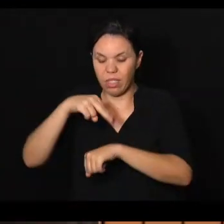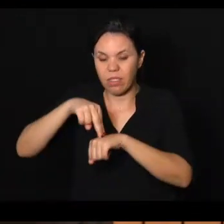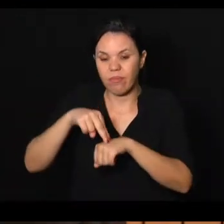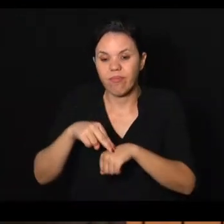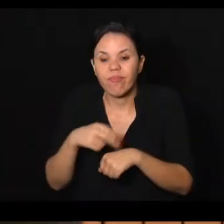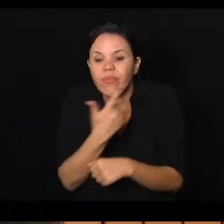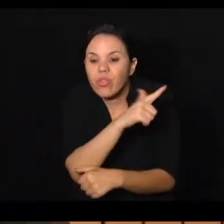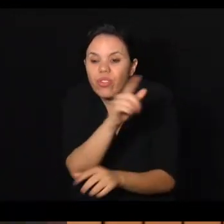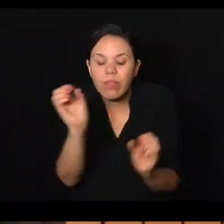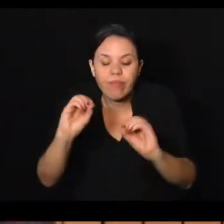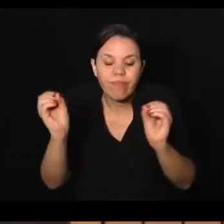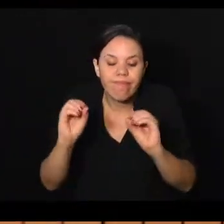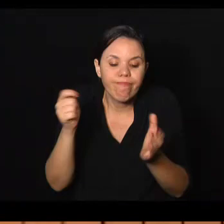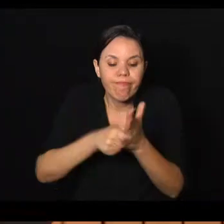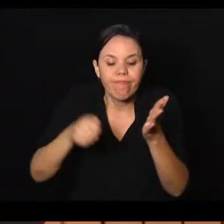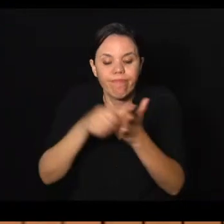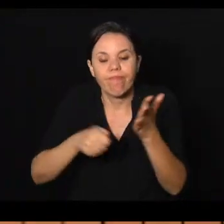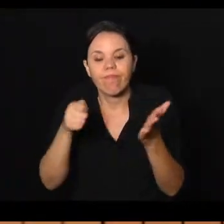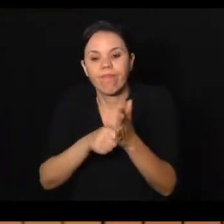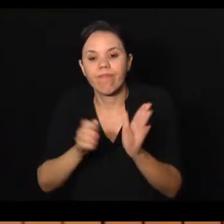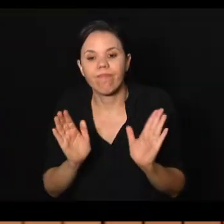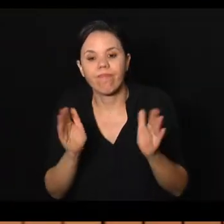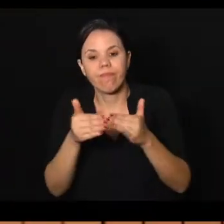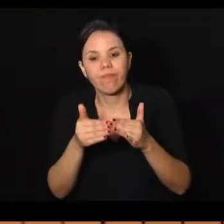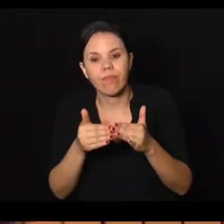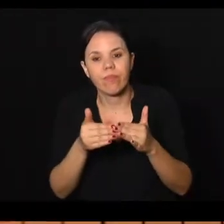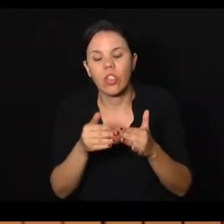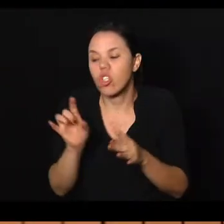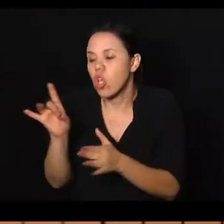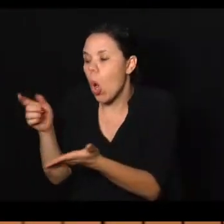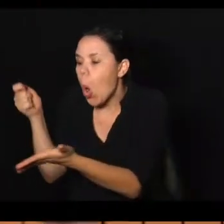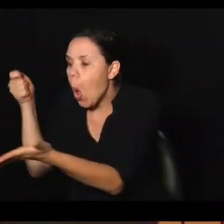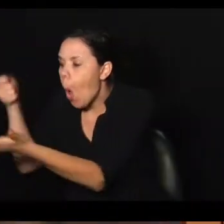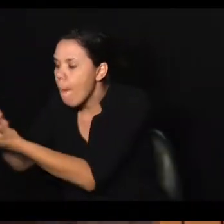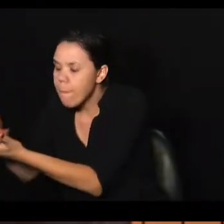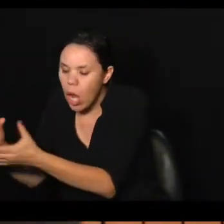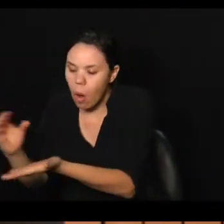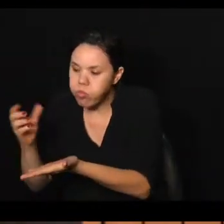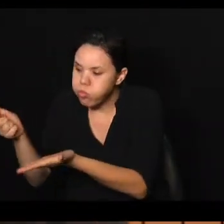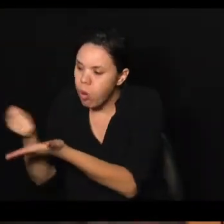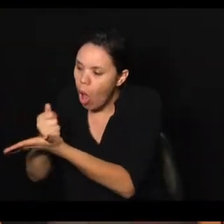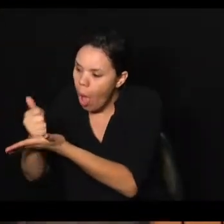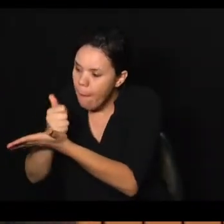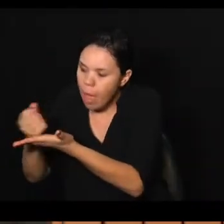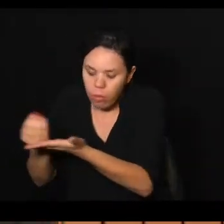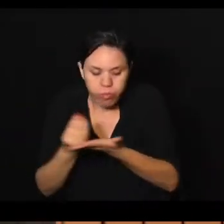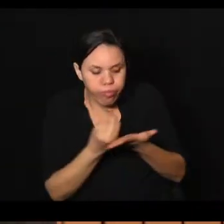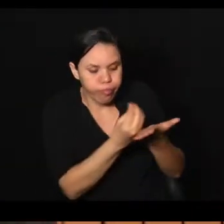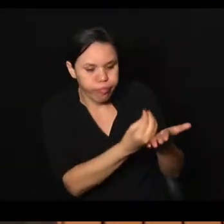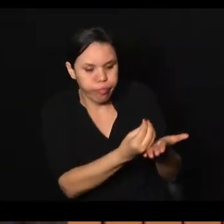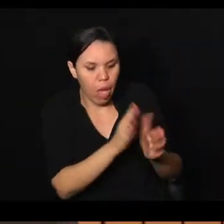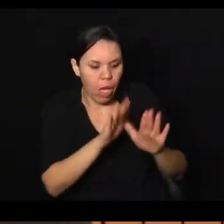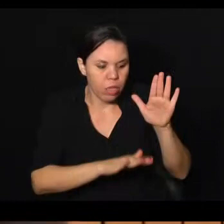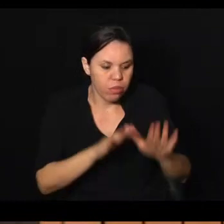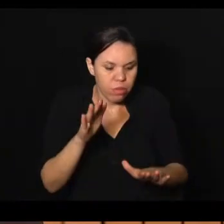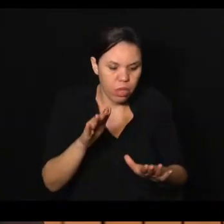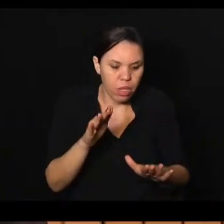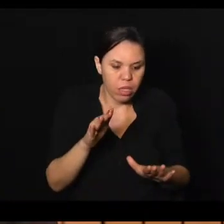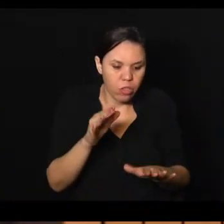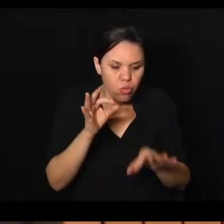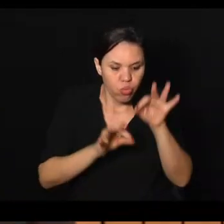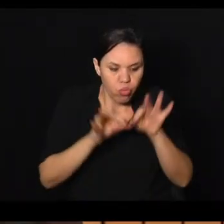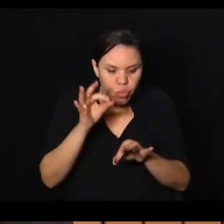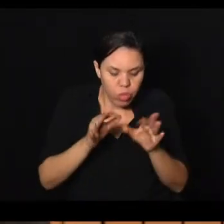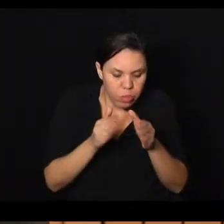nenhuma política pública voltada a não ser comprar o remédio e muitas vezes por força de uma liminar.